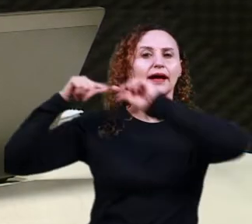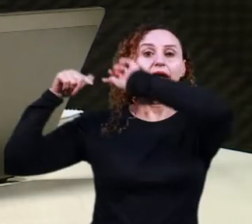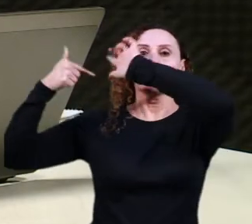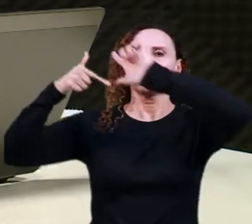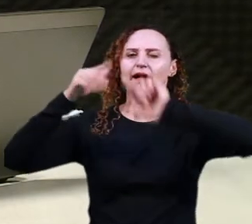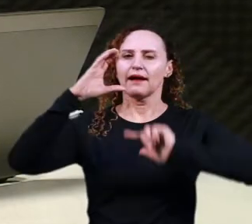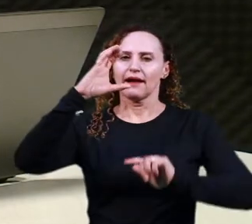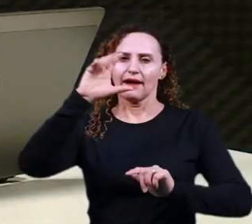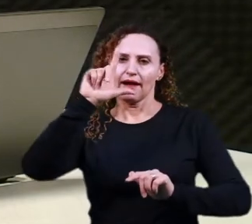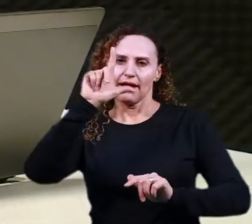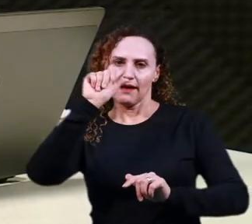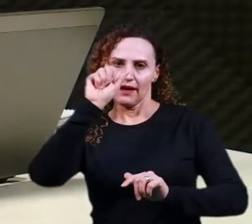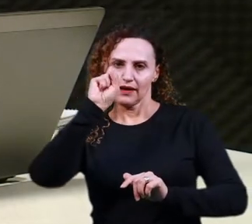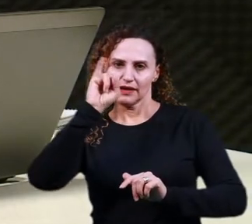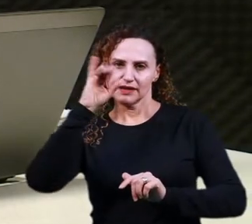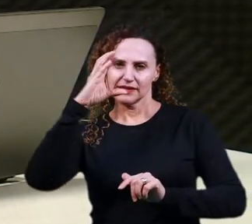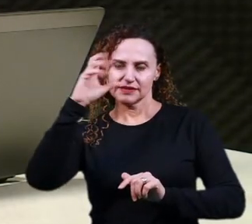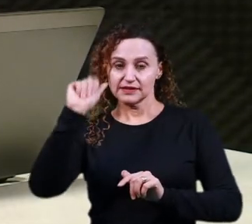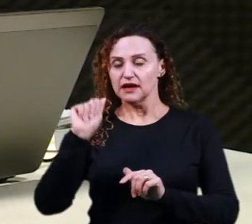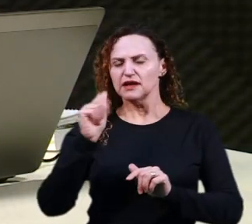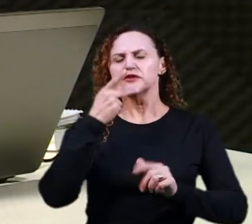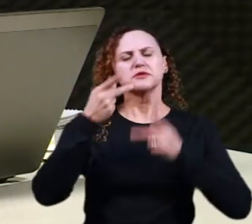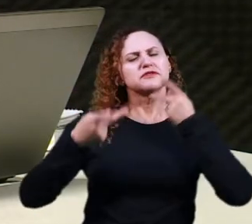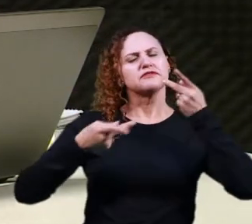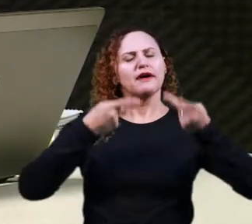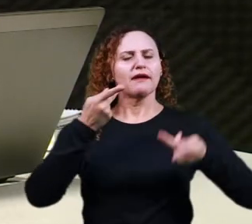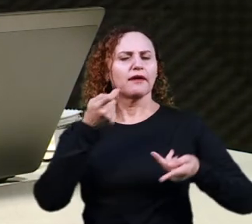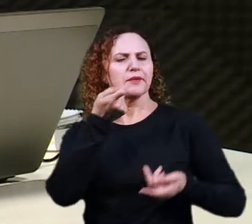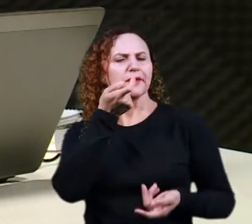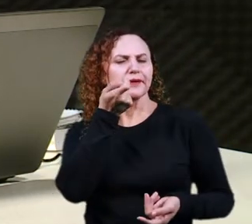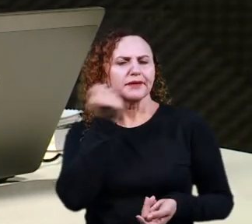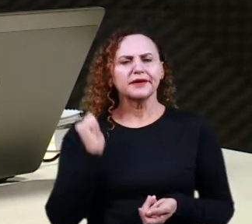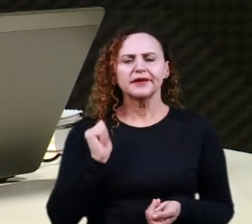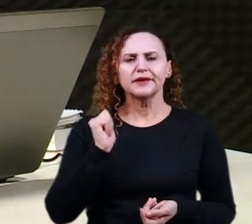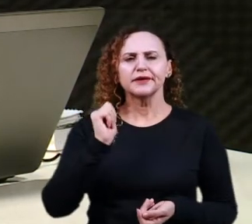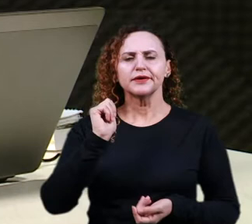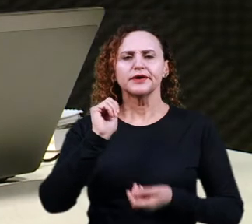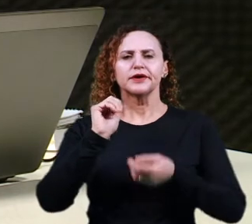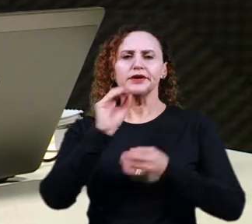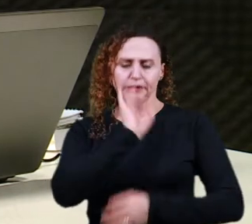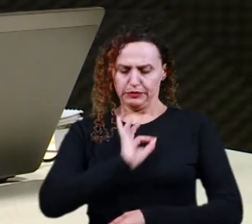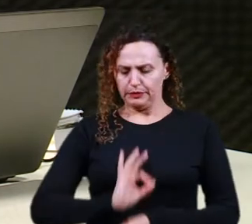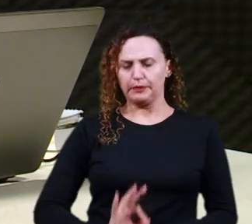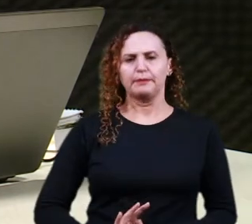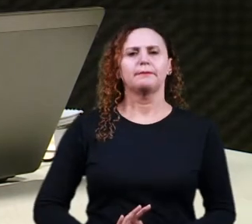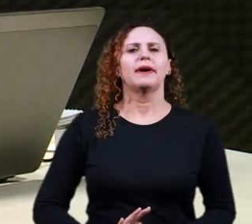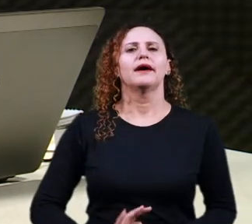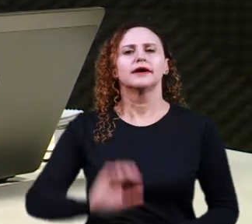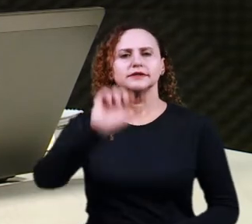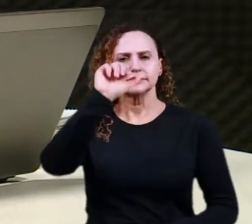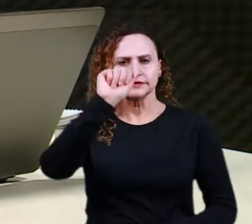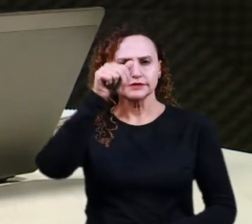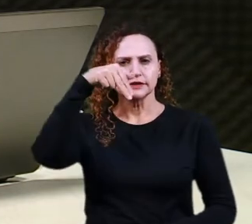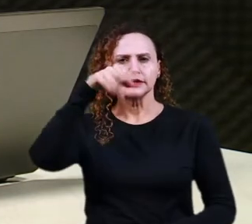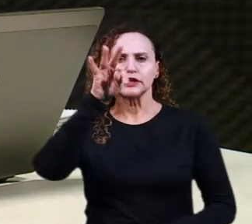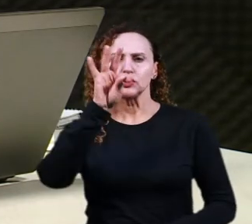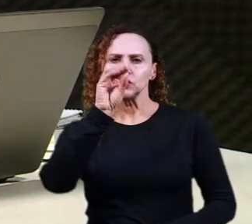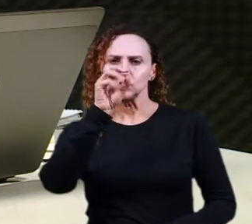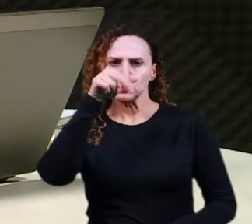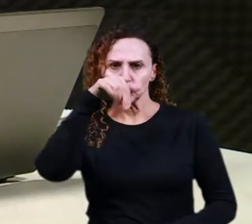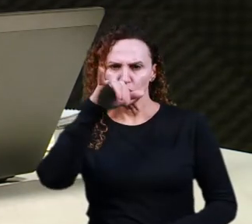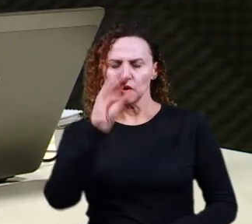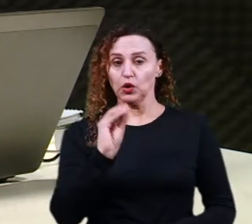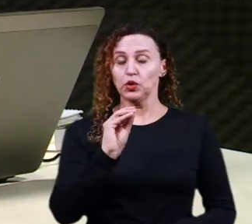falar um pouquinho sobre o Padre António Vieira sermões Padre António Vieira Padre português do